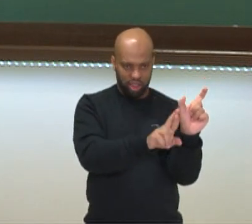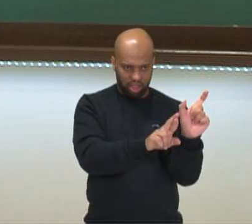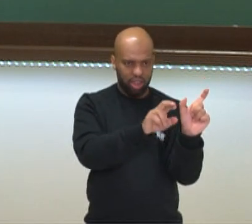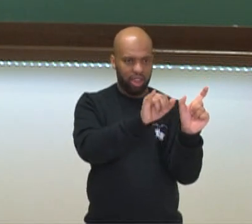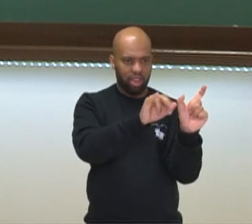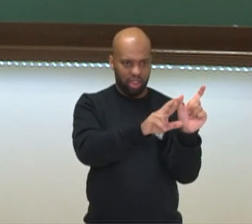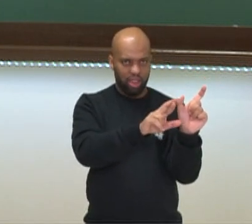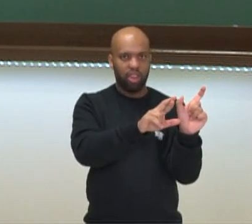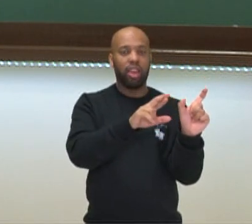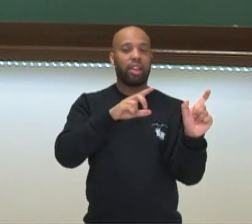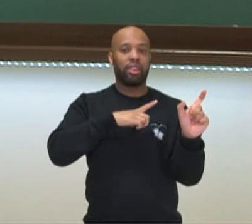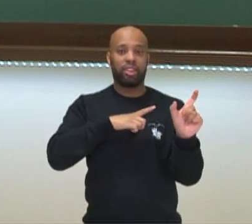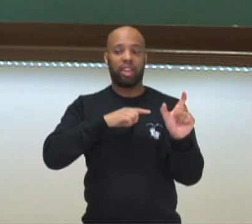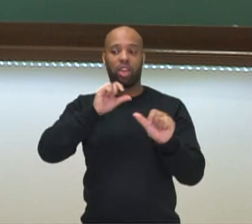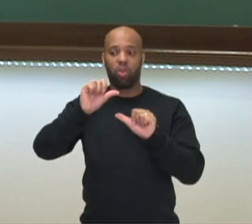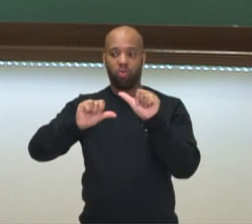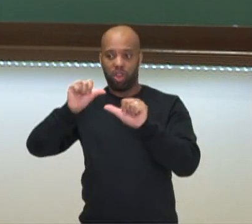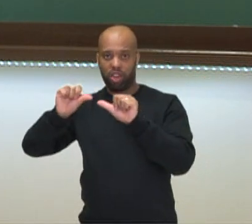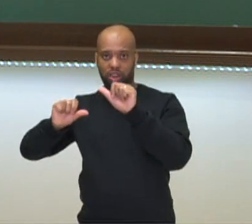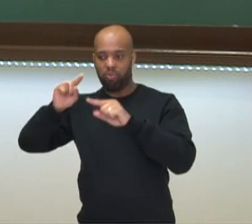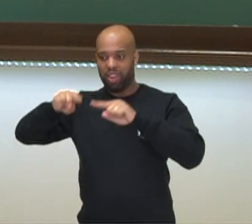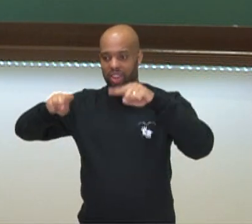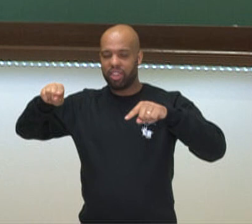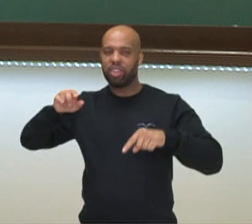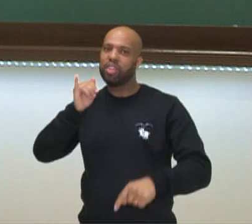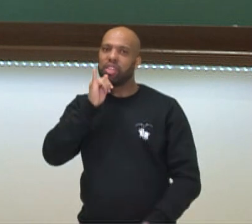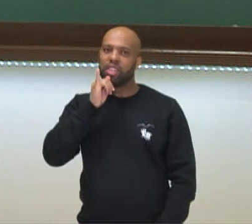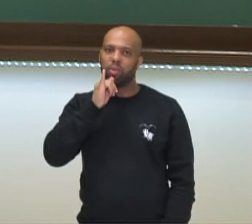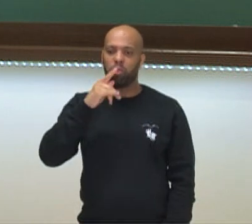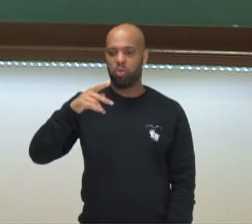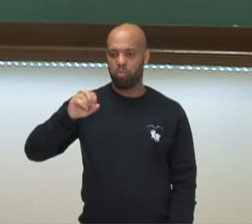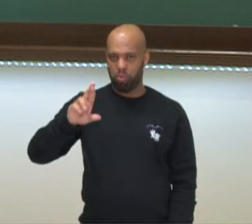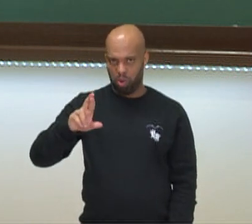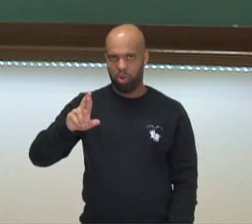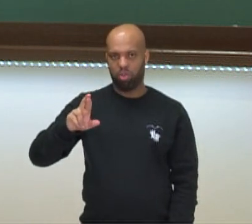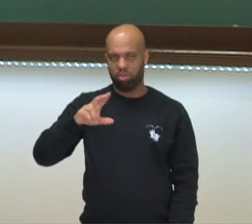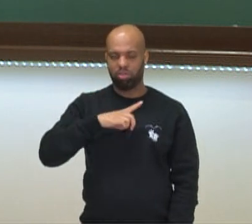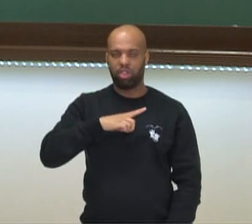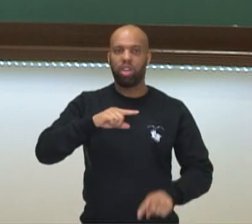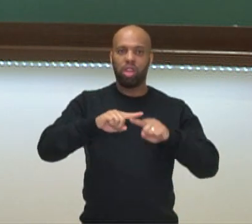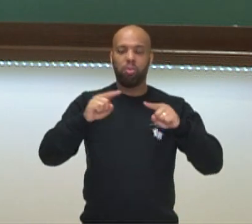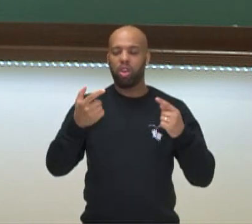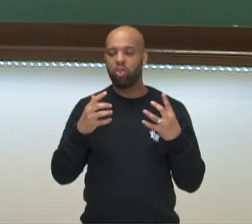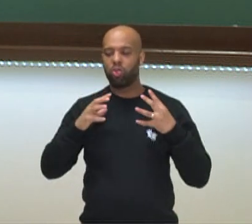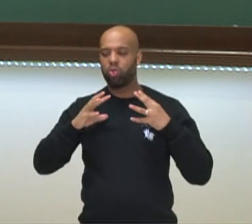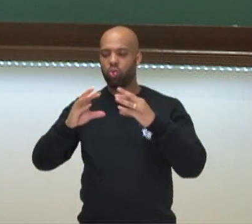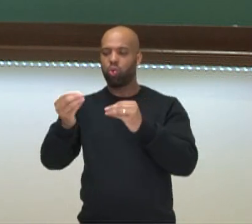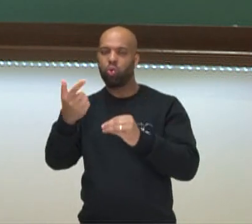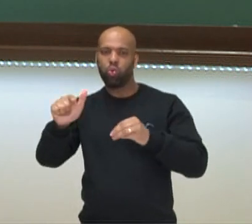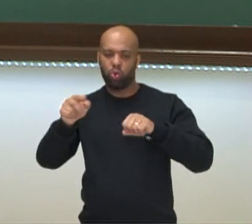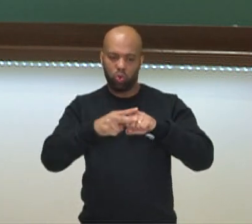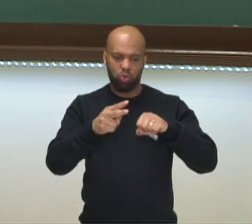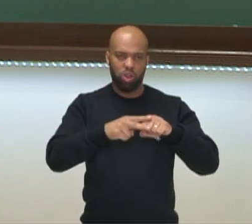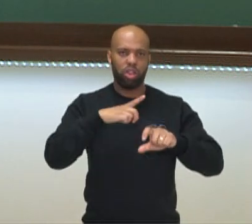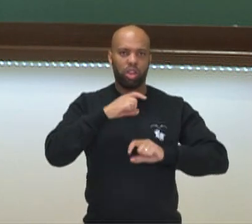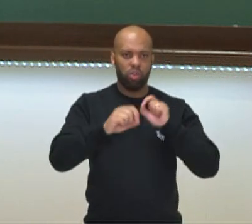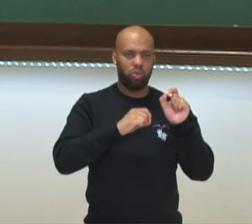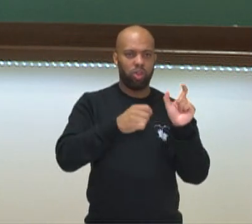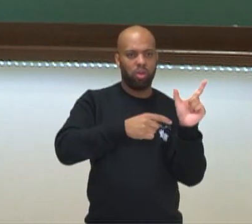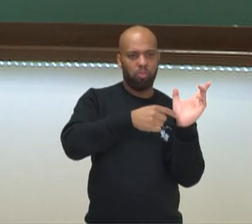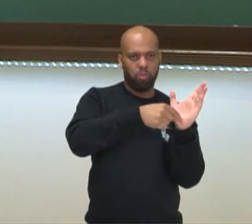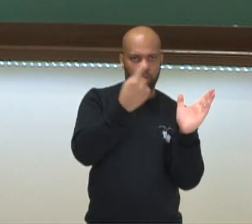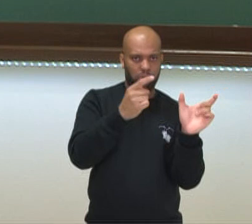do verbo pôr e suas derivadas, compor, repor, propor. Os demais verbos todos se encaixam ou na primeira